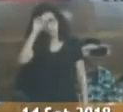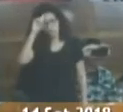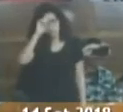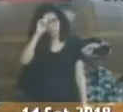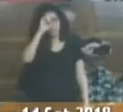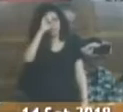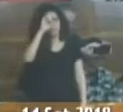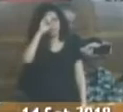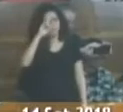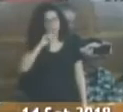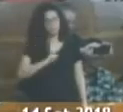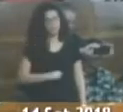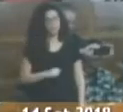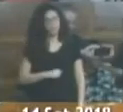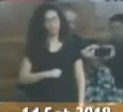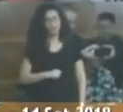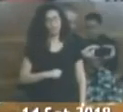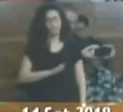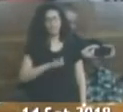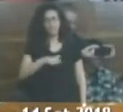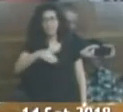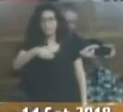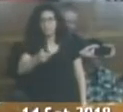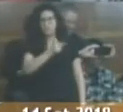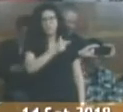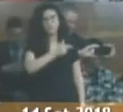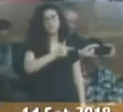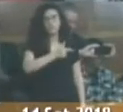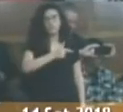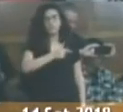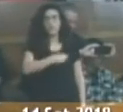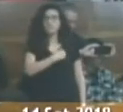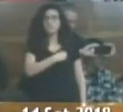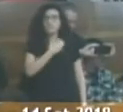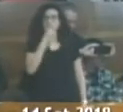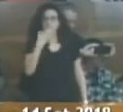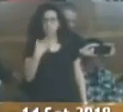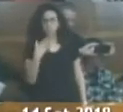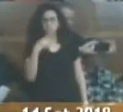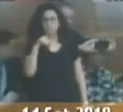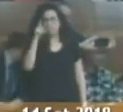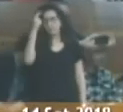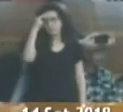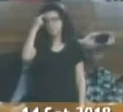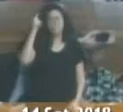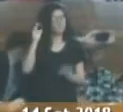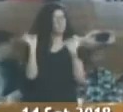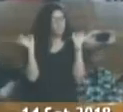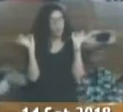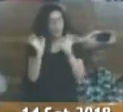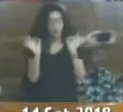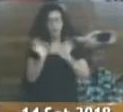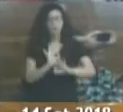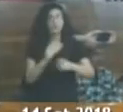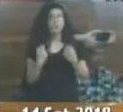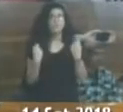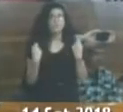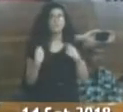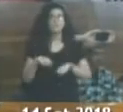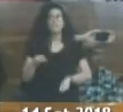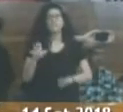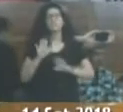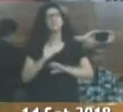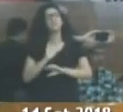dias. Então, quando o negócio está bom e você acha que está bom, você tem que parar e pensar,